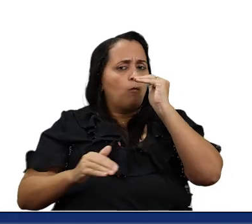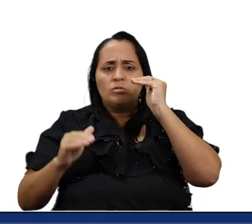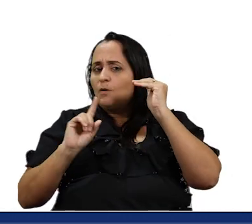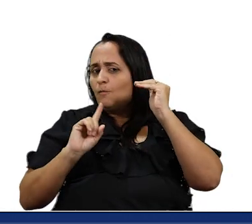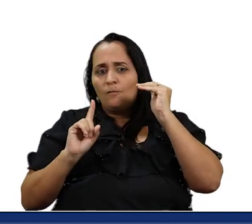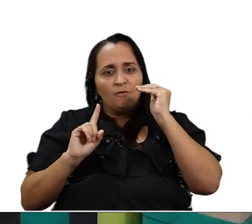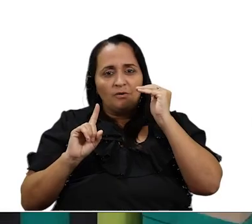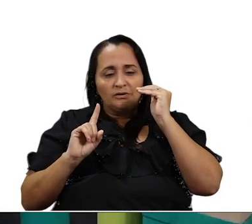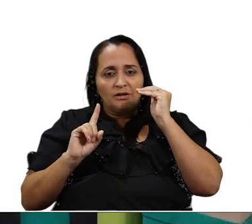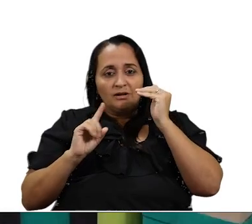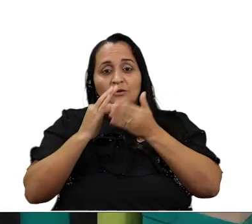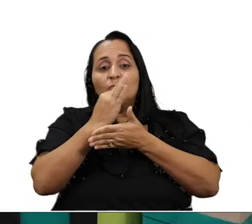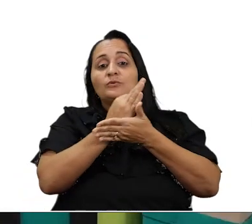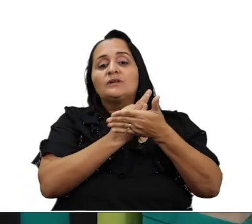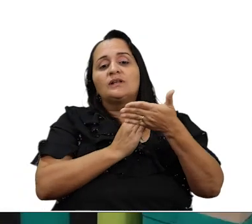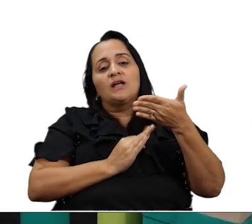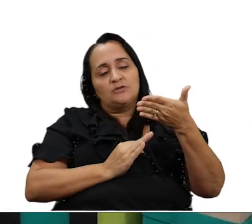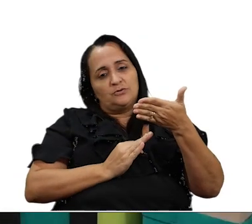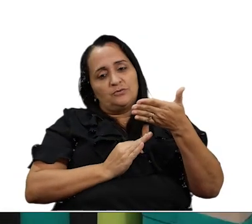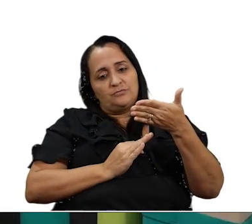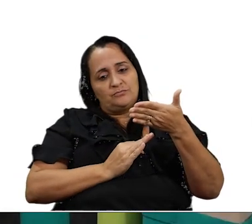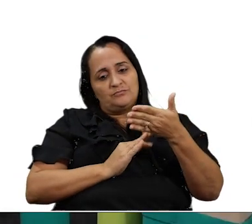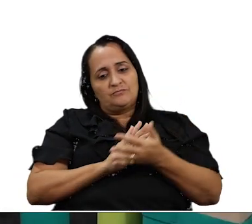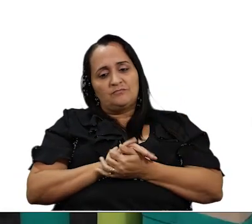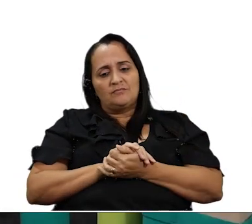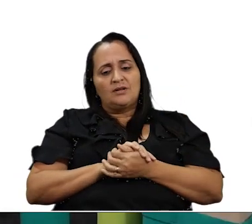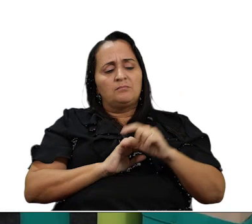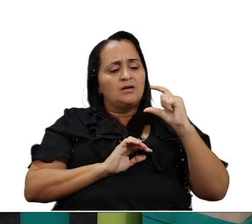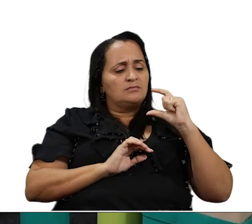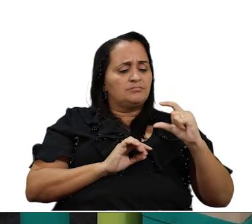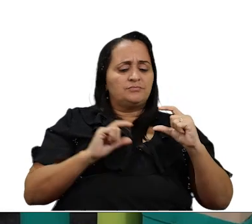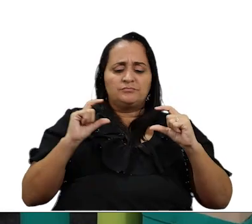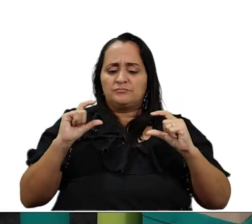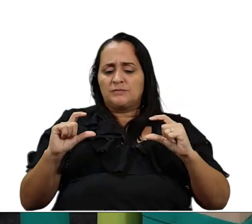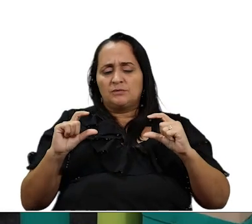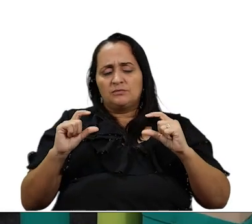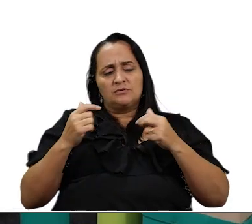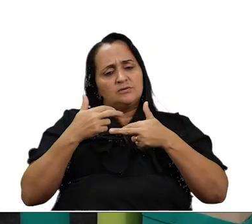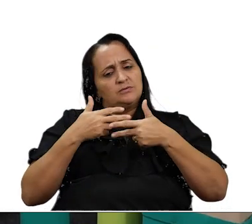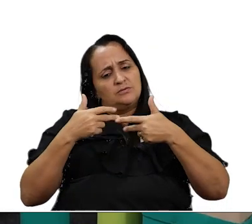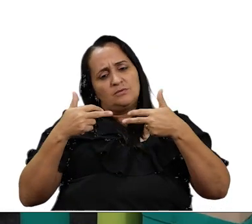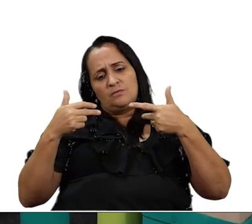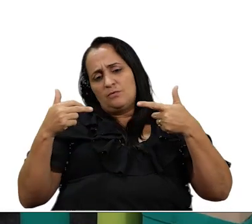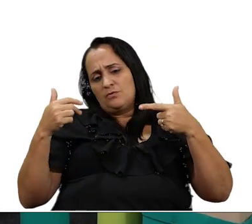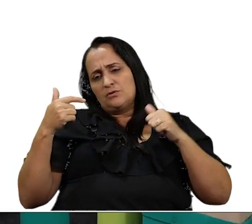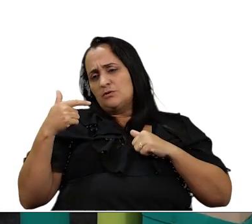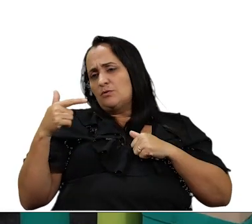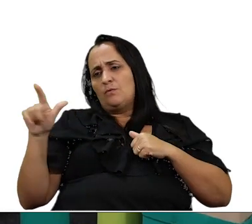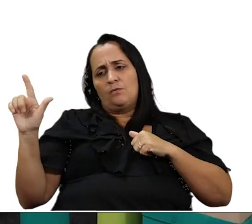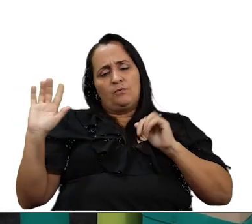texto. Mas essas 2 perguntinhas de baixo são coisas assim, outro